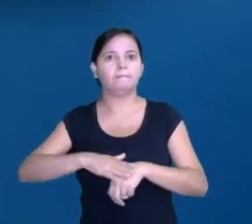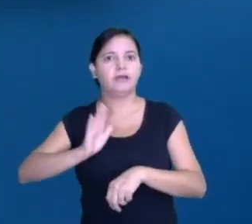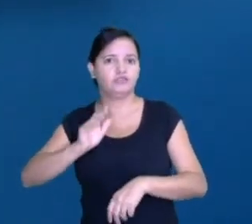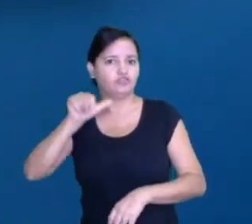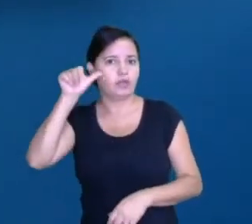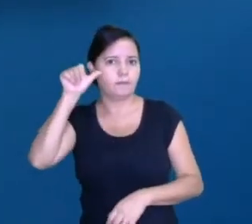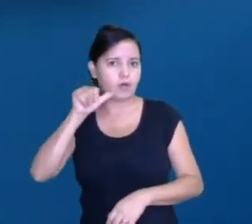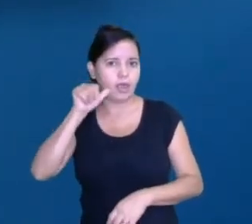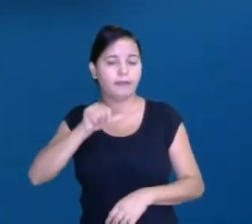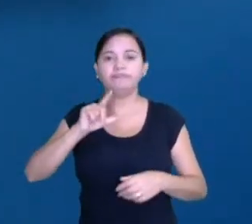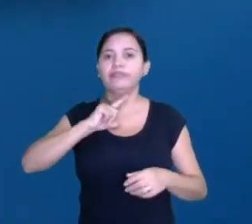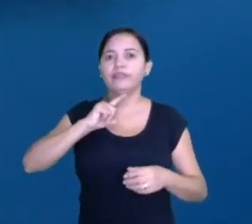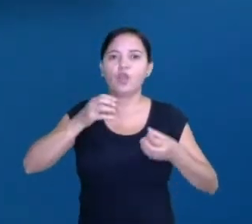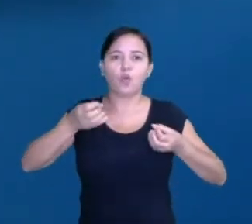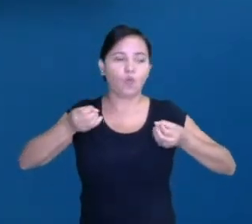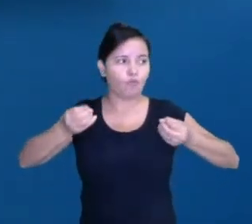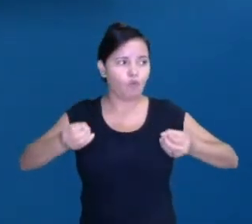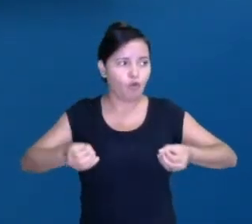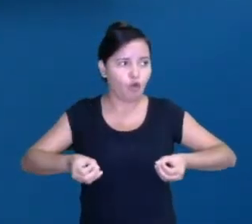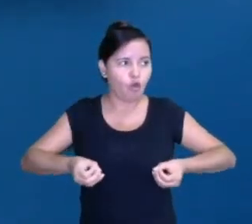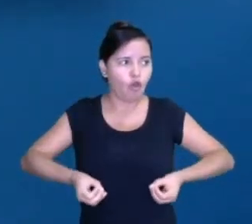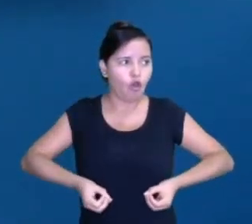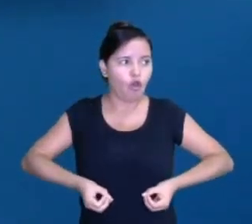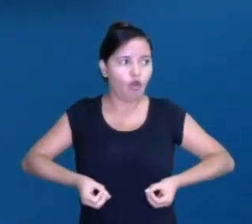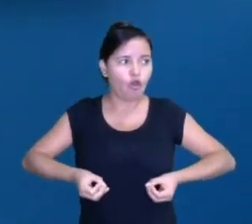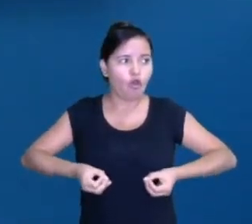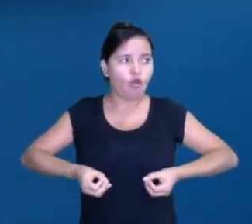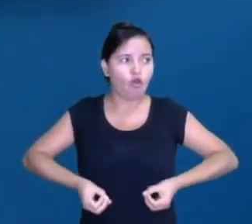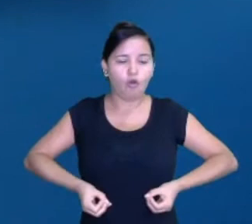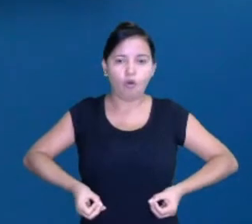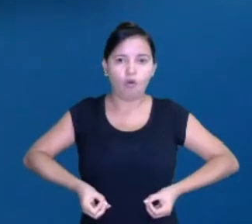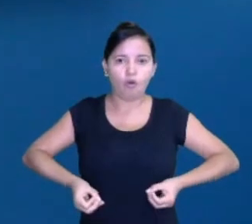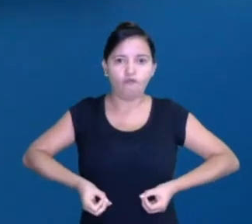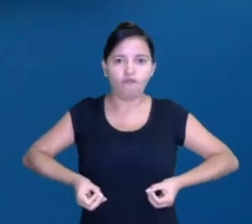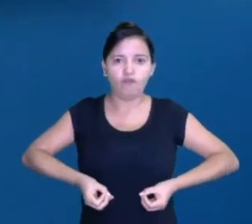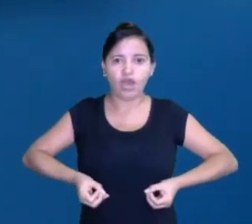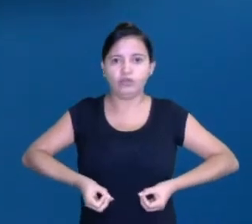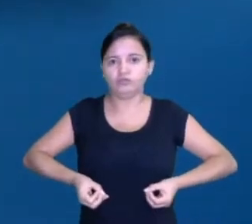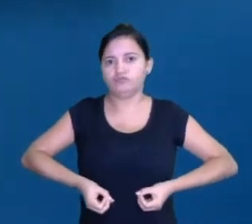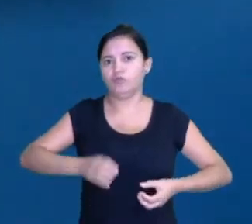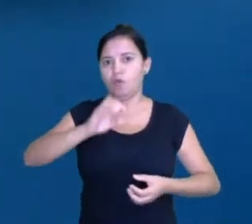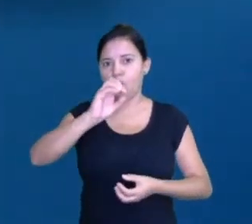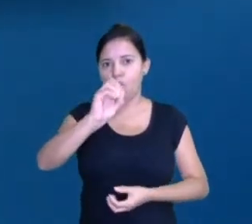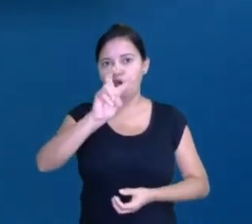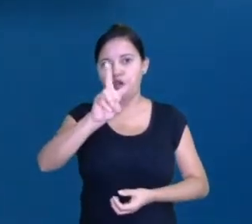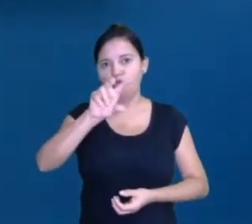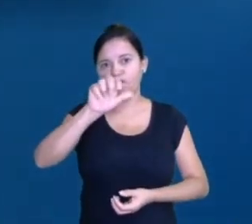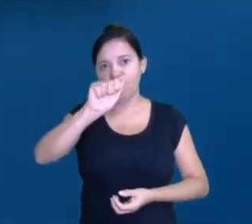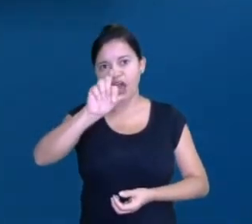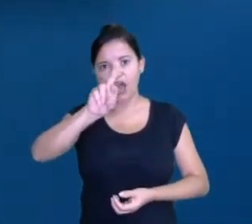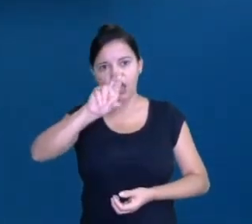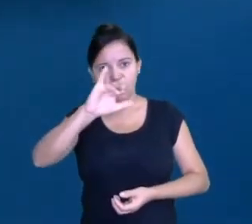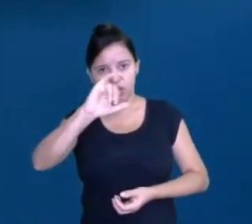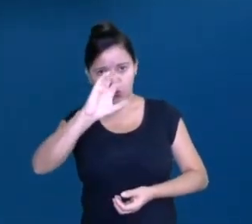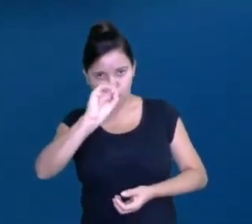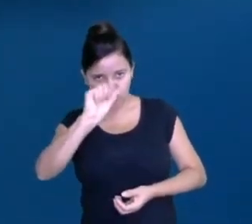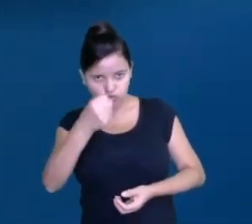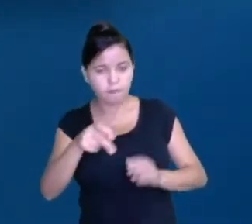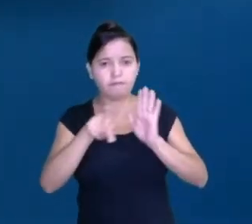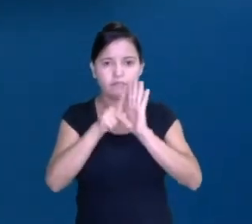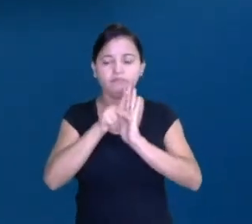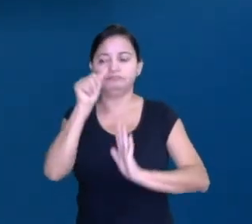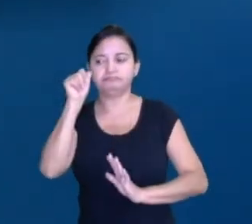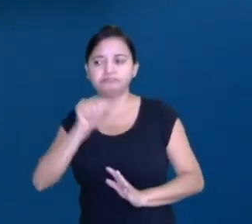Os ovários, tá? Qual seriam as gônadas masculinas, que a gente vai falar daqui a pouquinho? Os testículos, tá? Então, LH, que